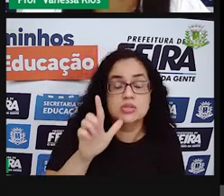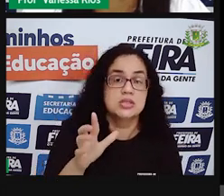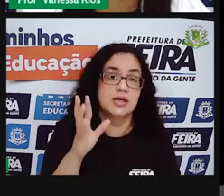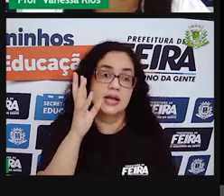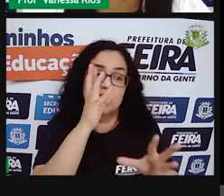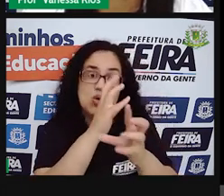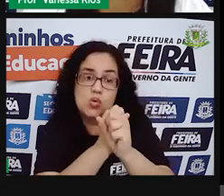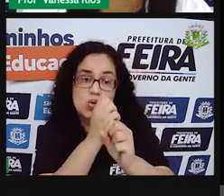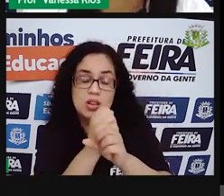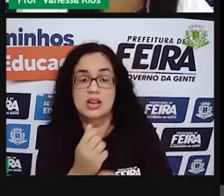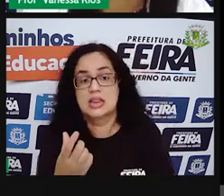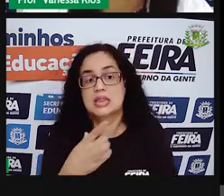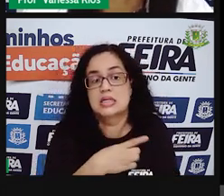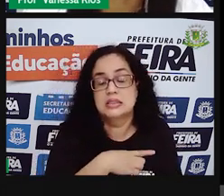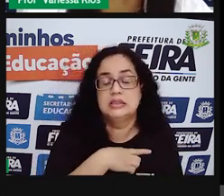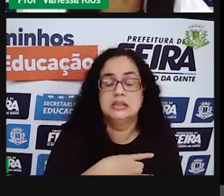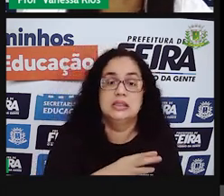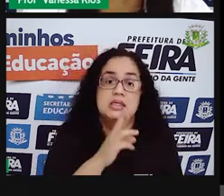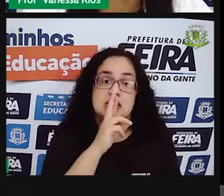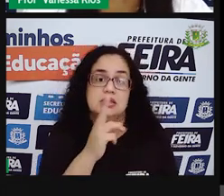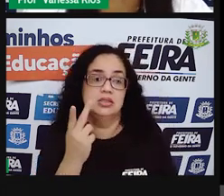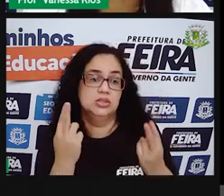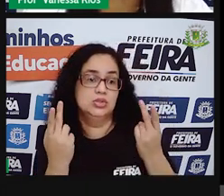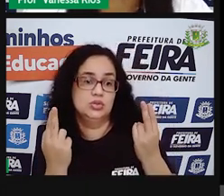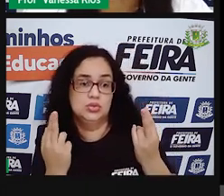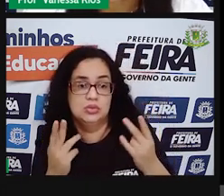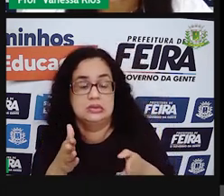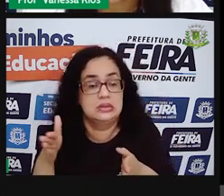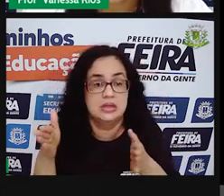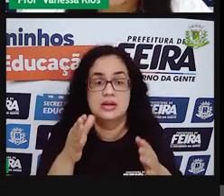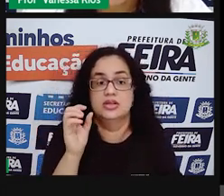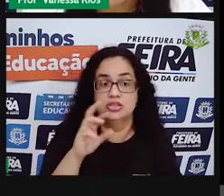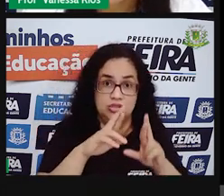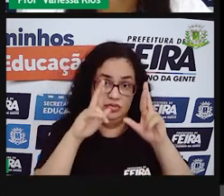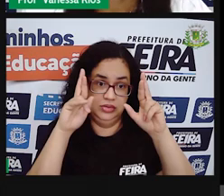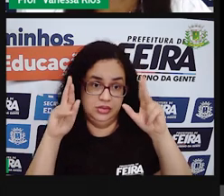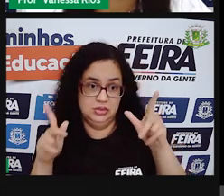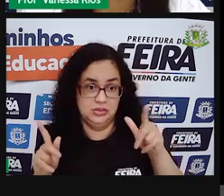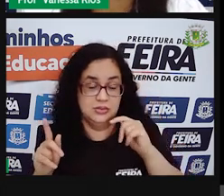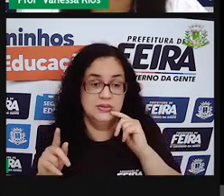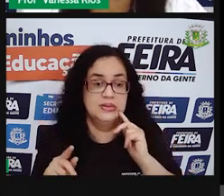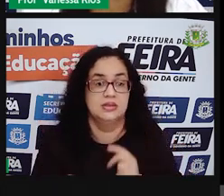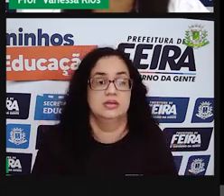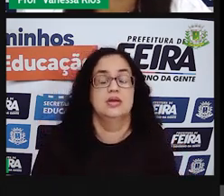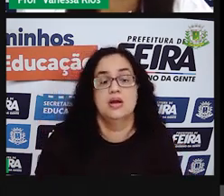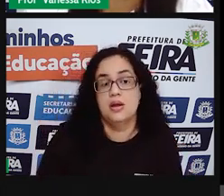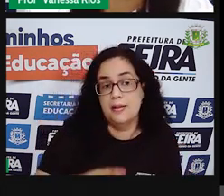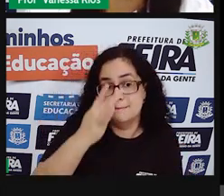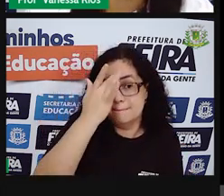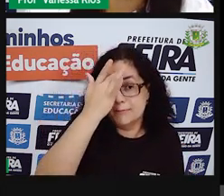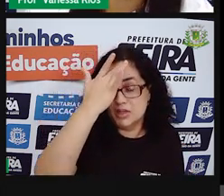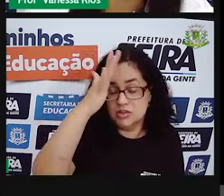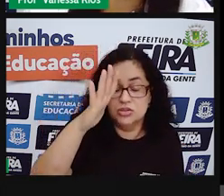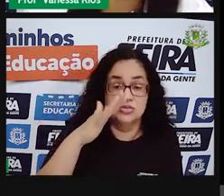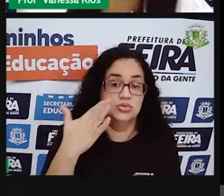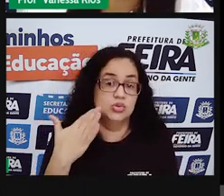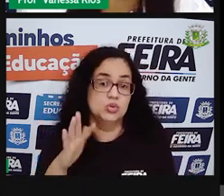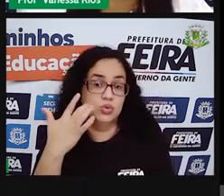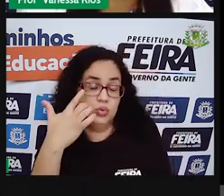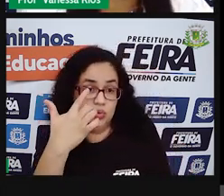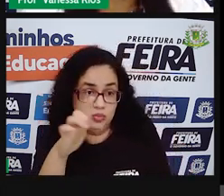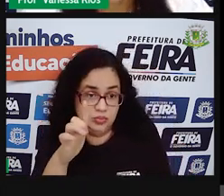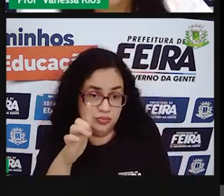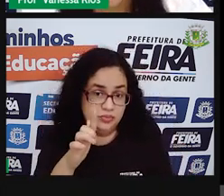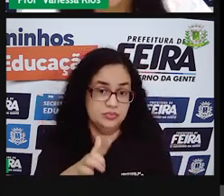calcular, obter os mesmos resultados, usando às vezes caminhos diferentes, às vezes é mais fácil para um de um jeito, é mais fácil